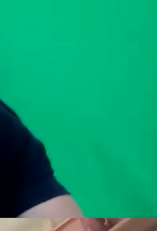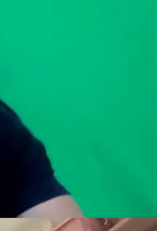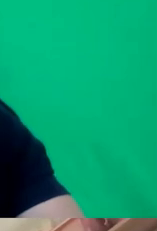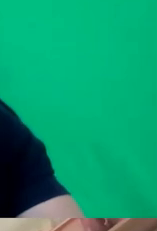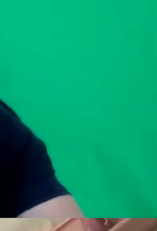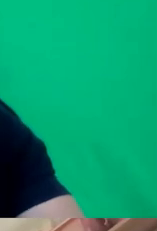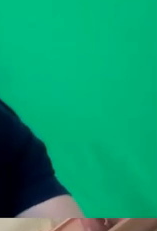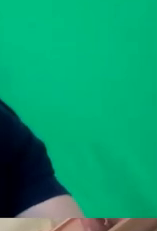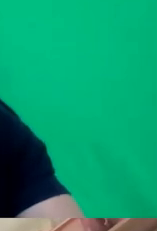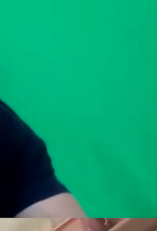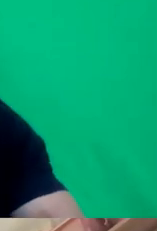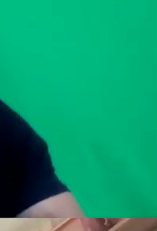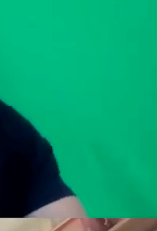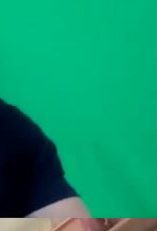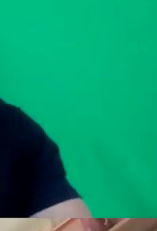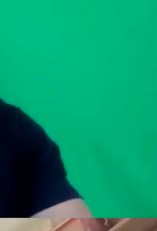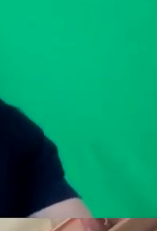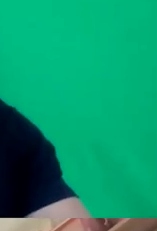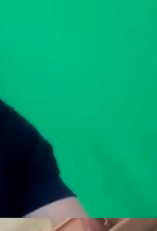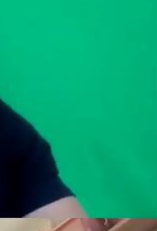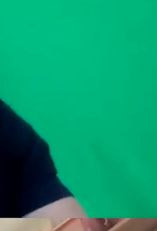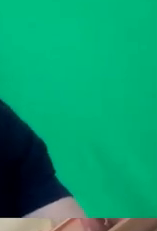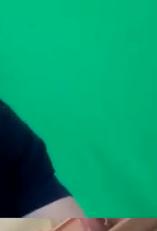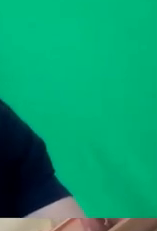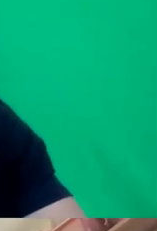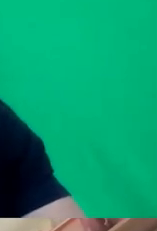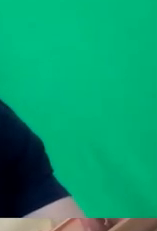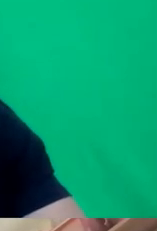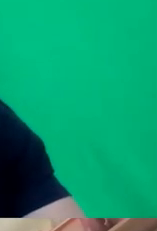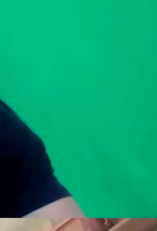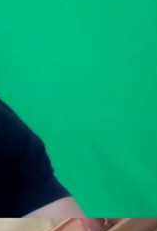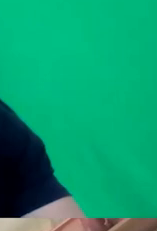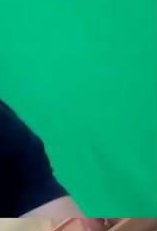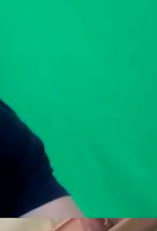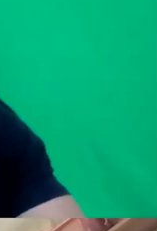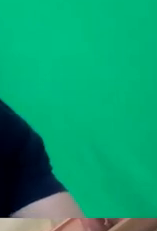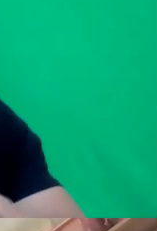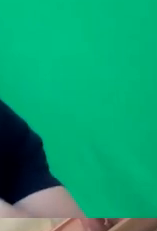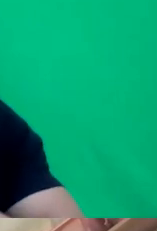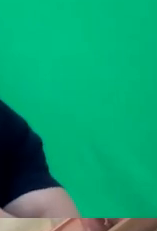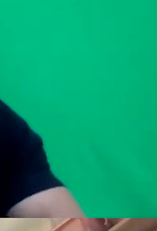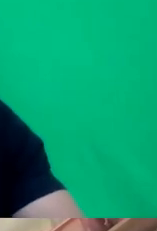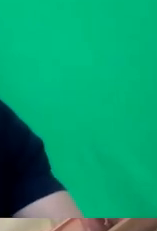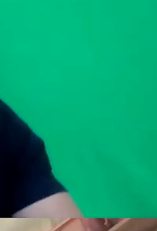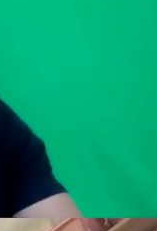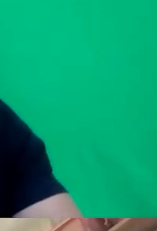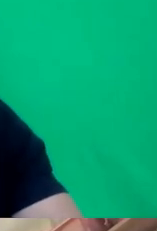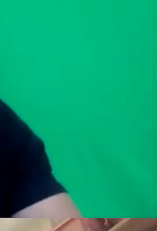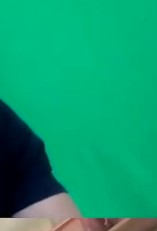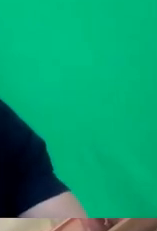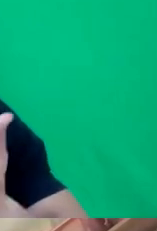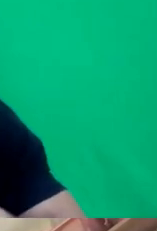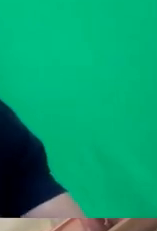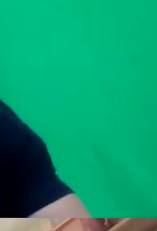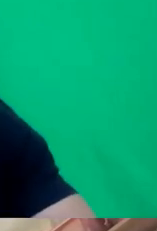A diversidade. verdade é que é uma Sim. viagem assim, legal, mas é isso que torna divertido o nosso trabalho. Na